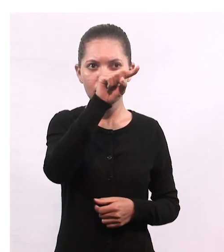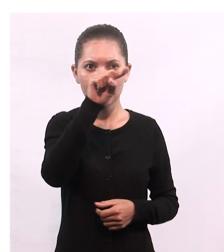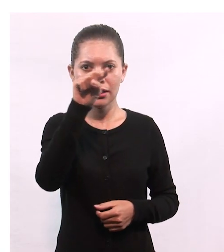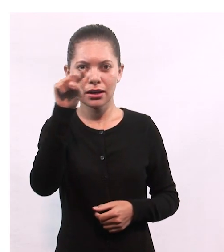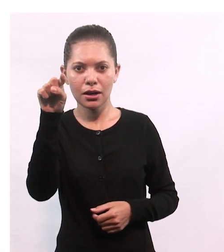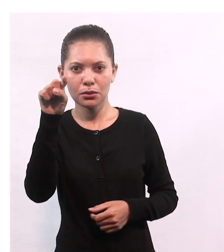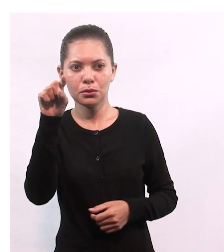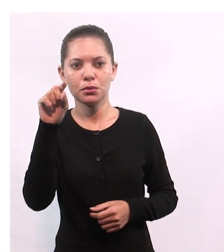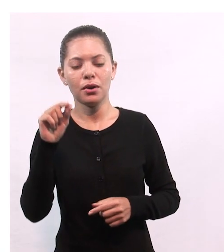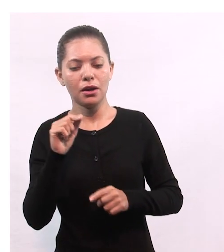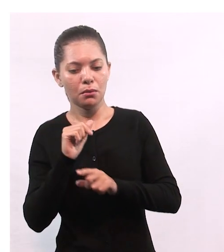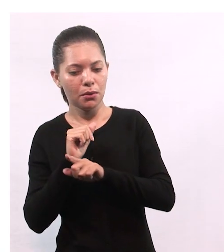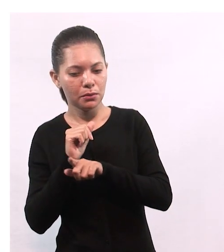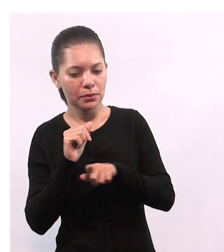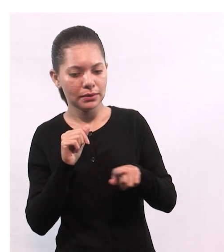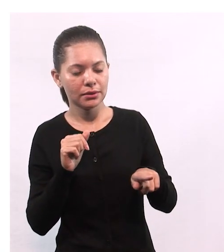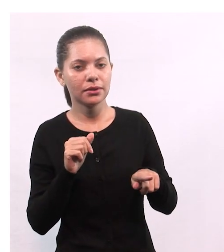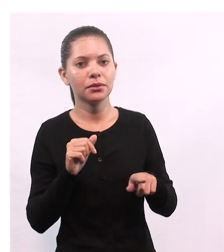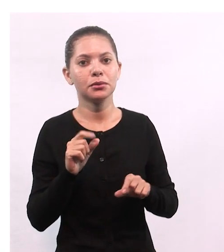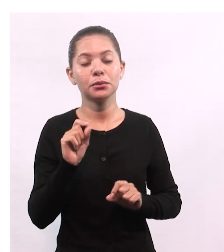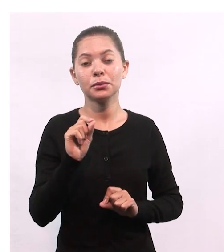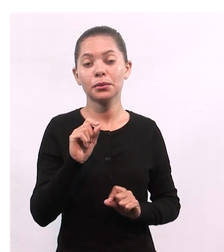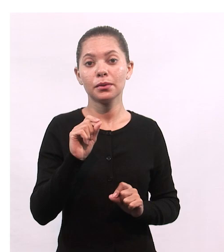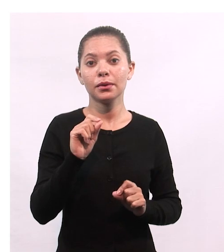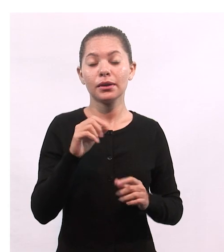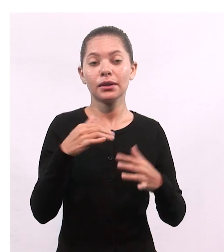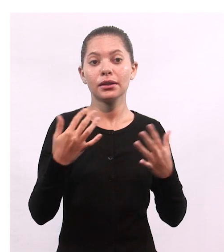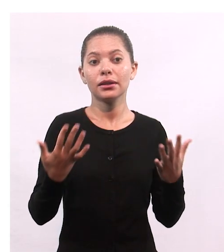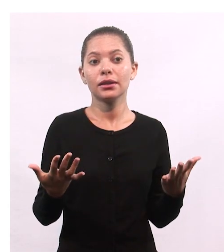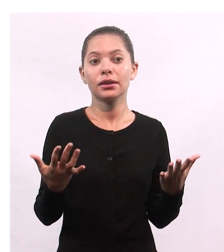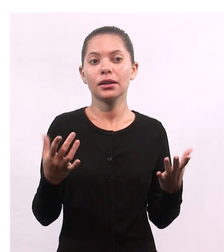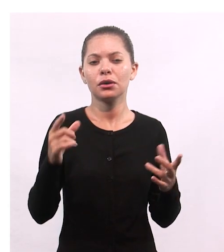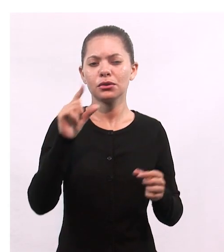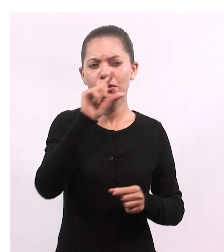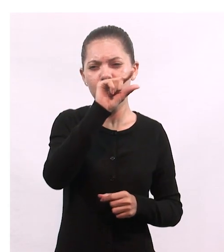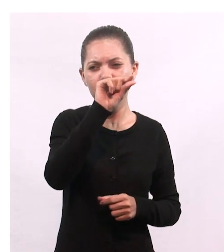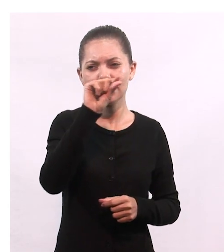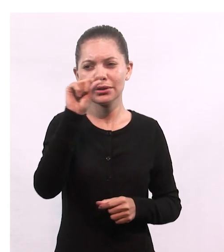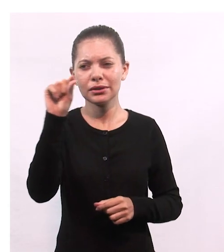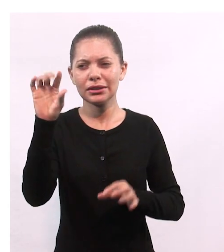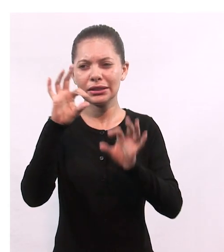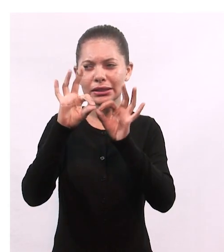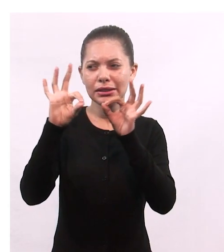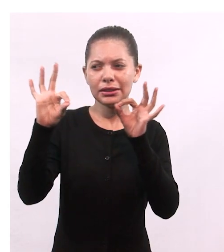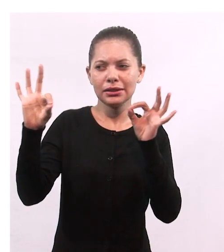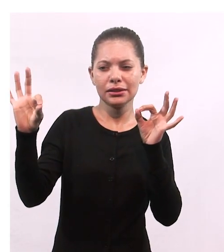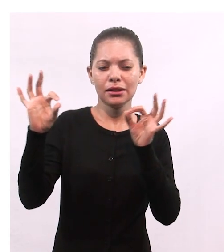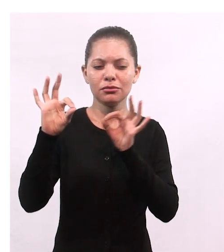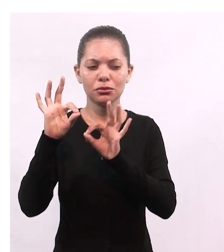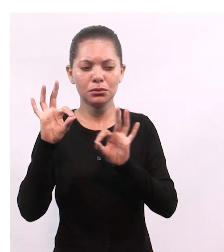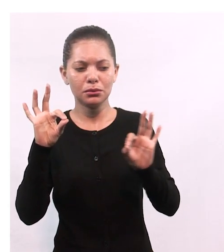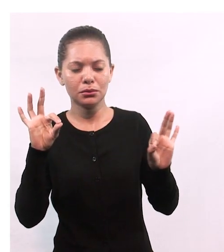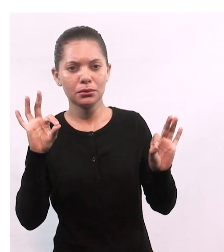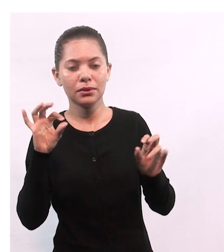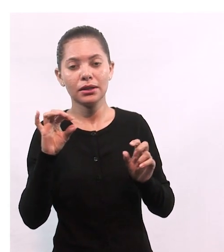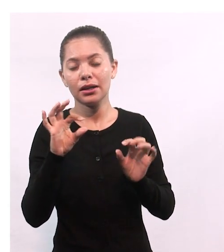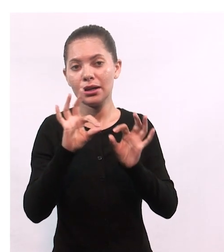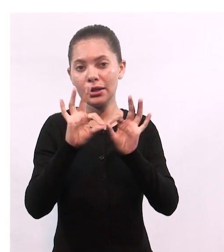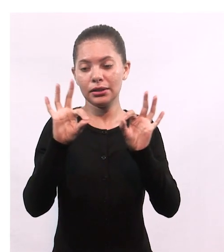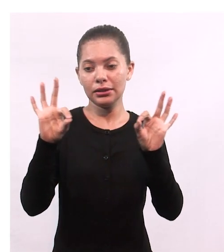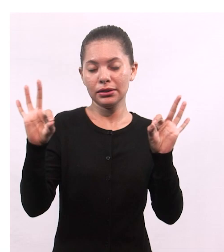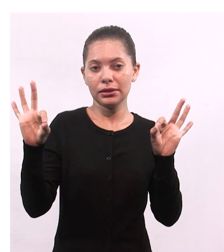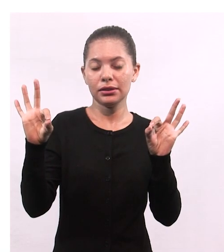esse lado é paralelo a esse, ou seja, por mais que eu prolongue esse segmento de reta,